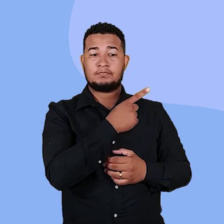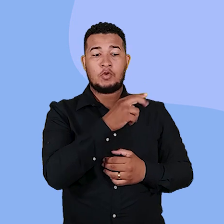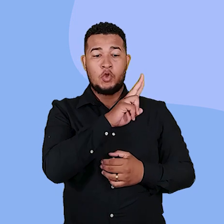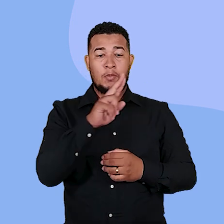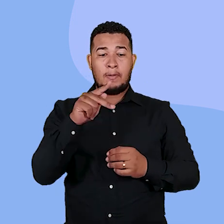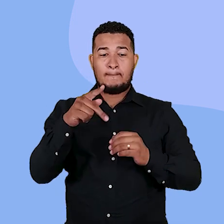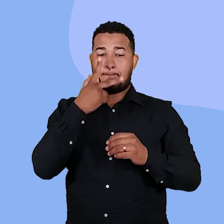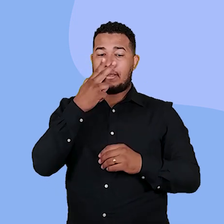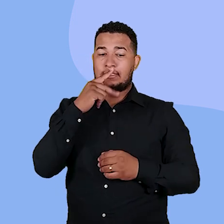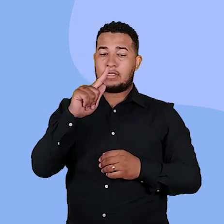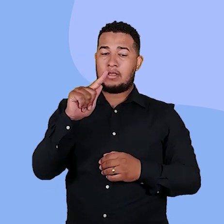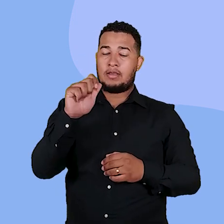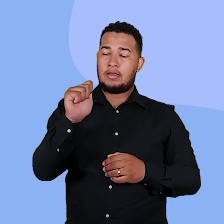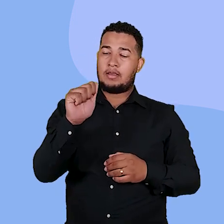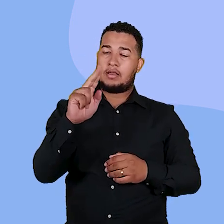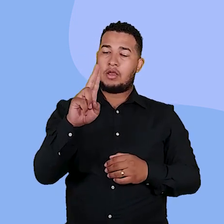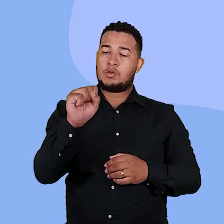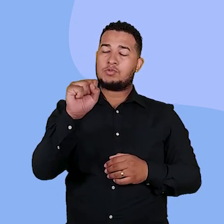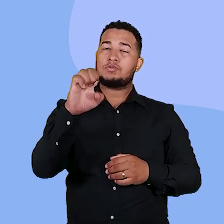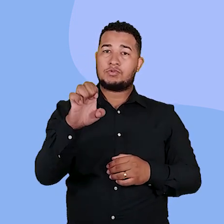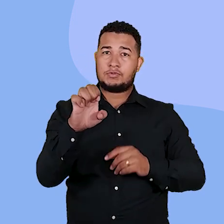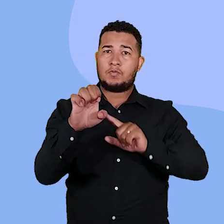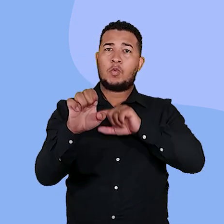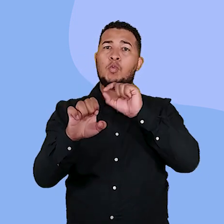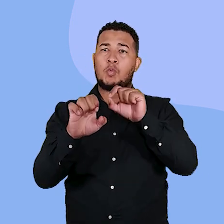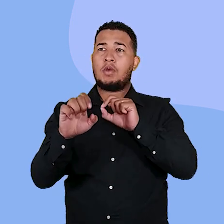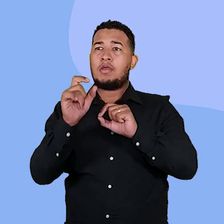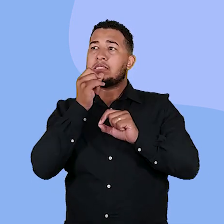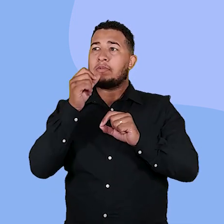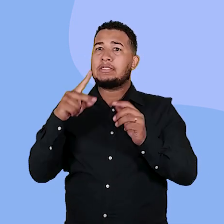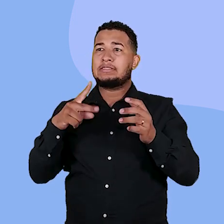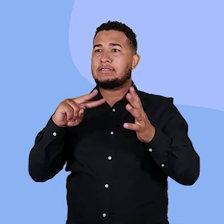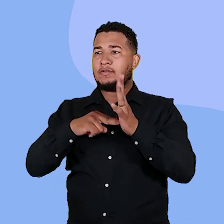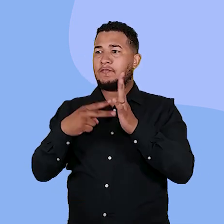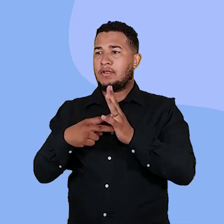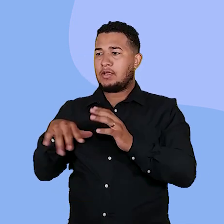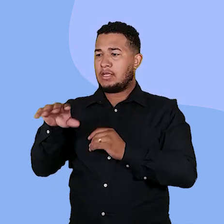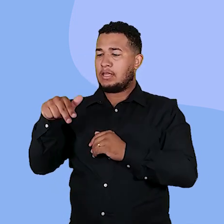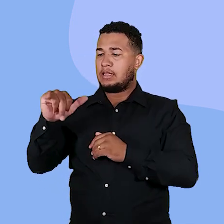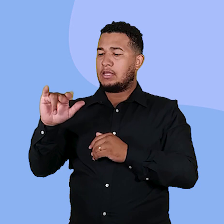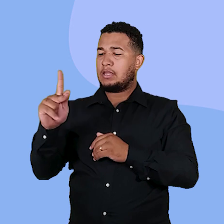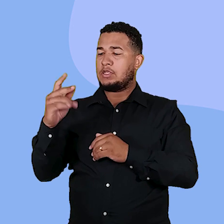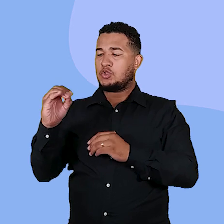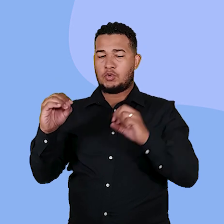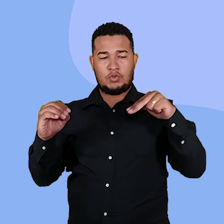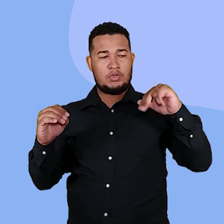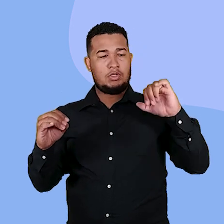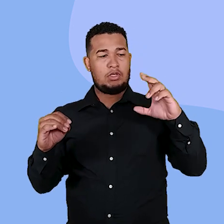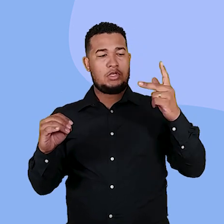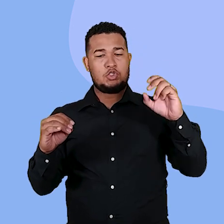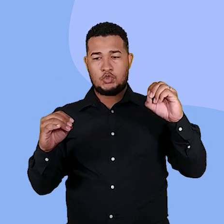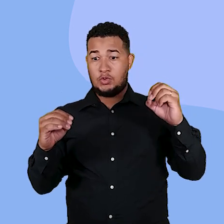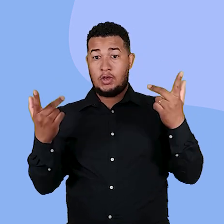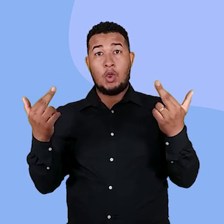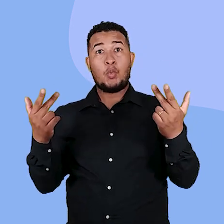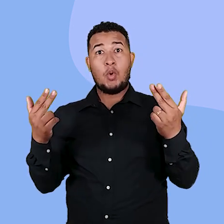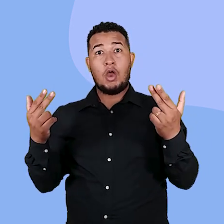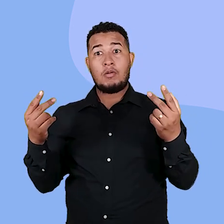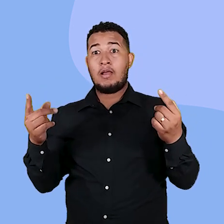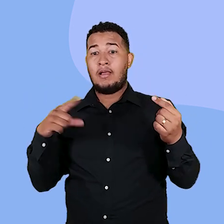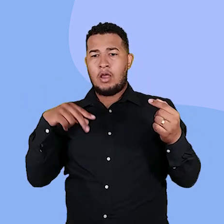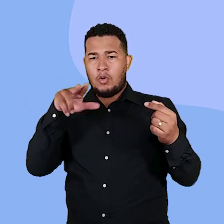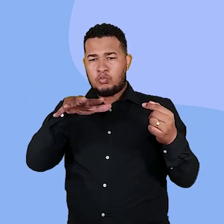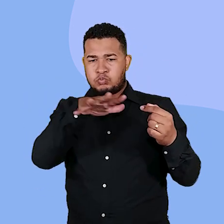é o princípio de Gauss, princípio de exclusão competitiva. Quando duas espécies possuem nichos iguais, é estabelecida